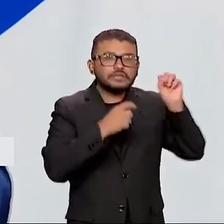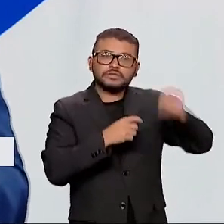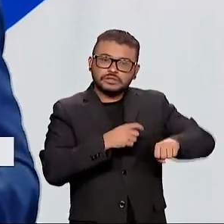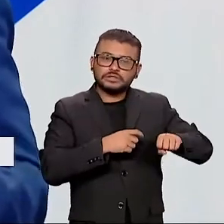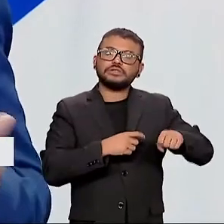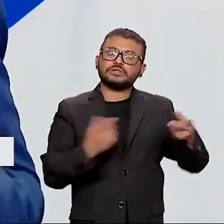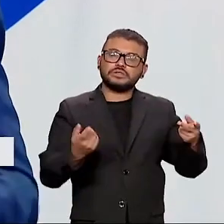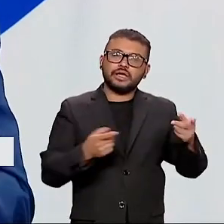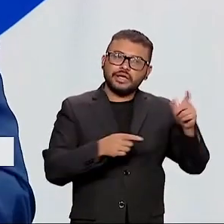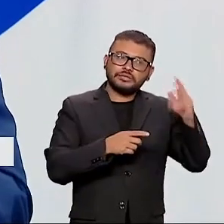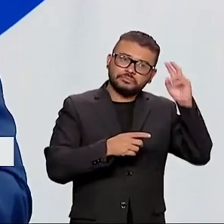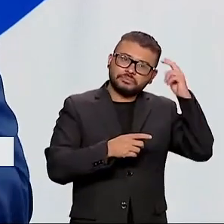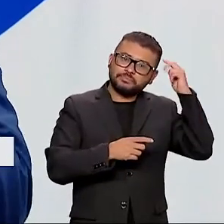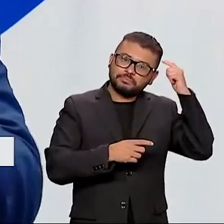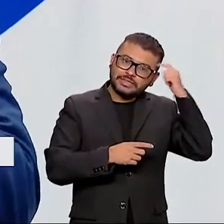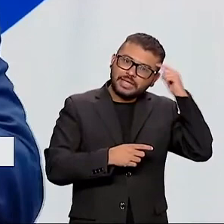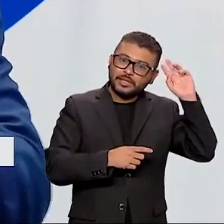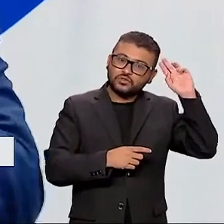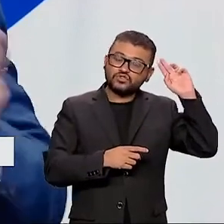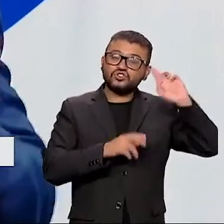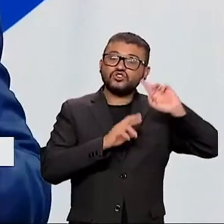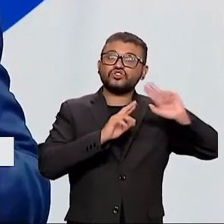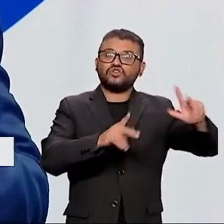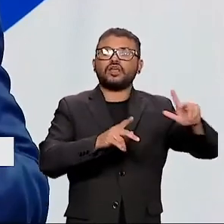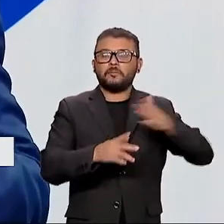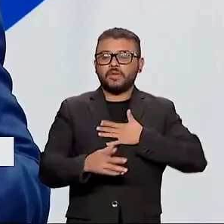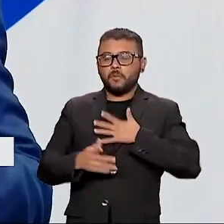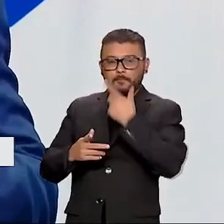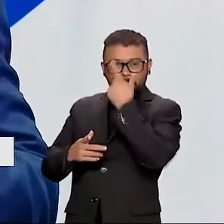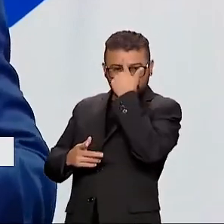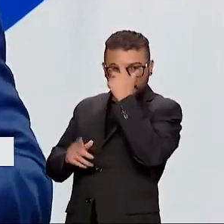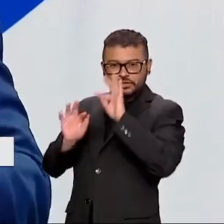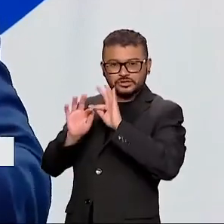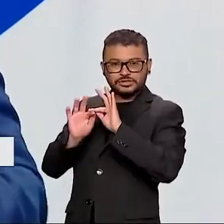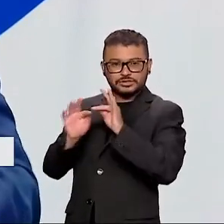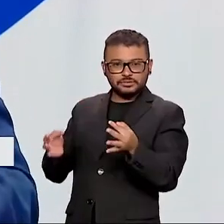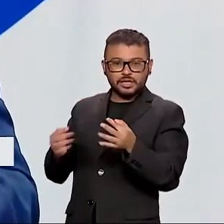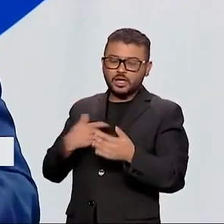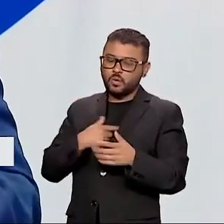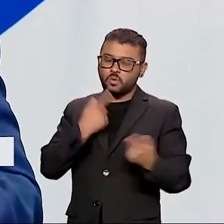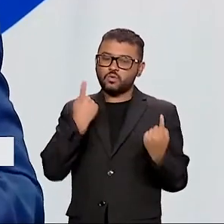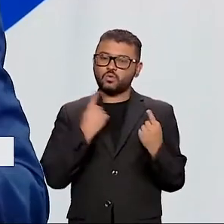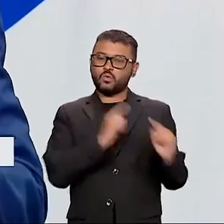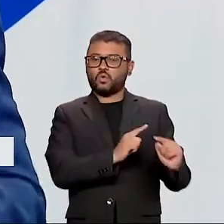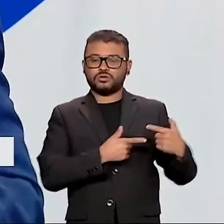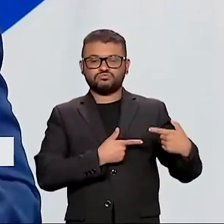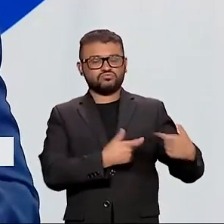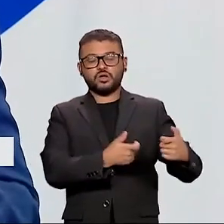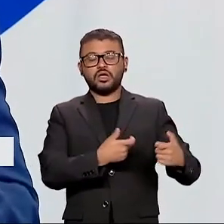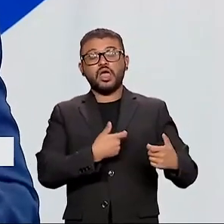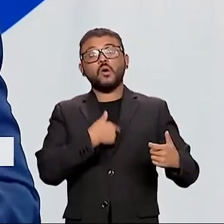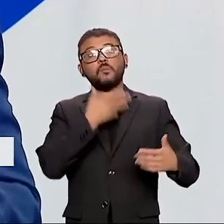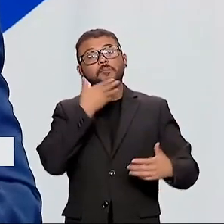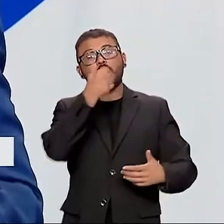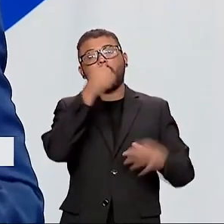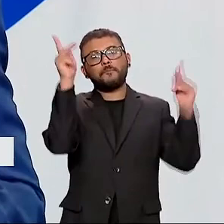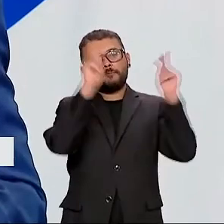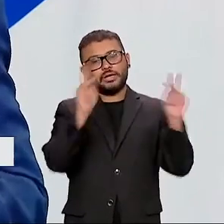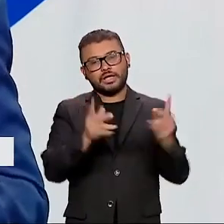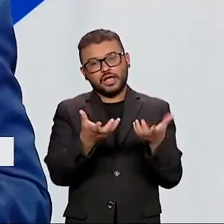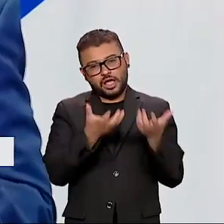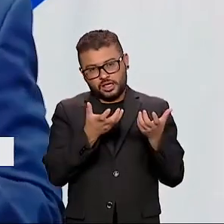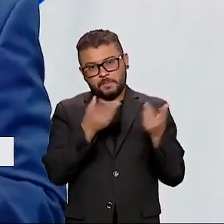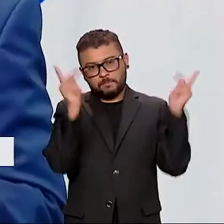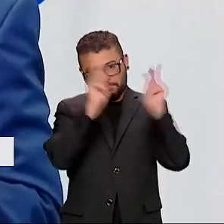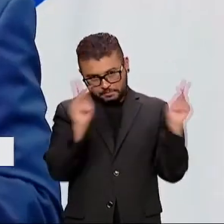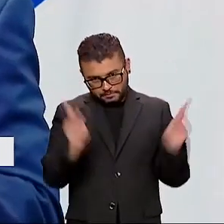que ter um pensamento diferente. O meu pensamento é simples. Eu sou contra a guerra. Eu quero paz.